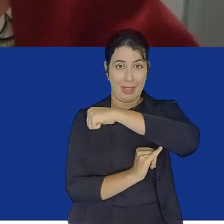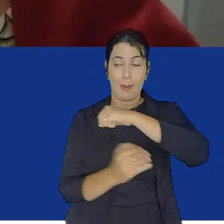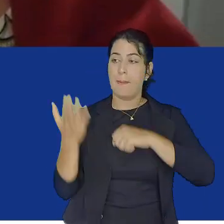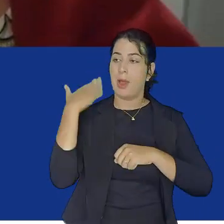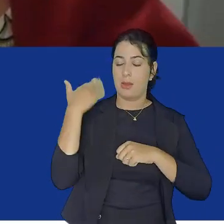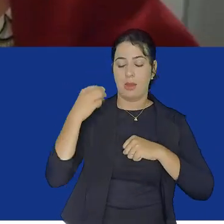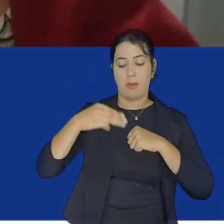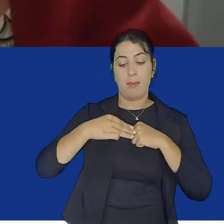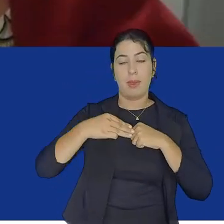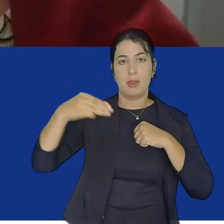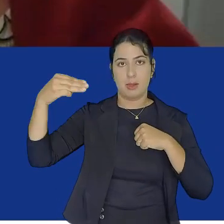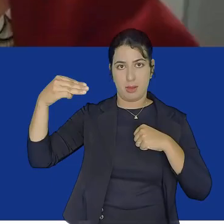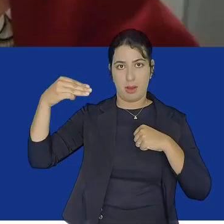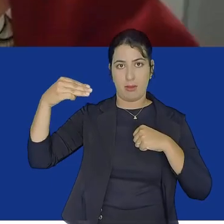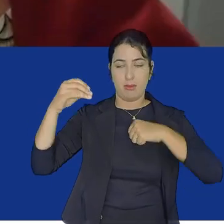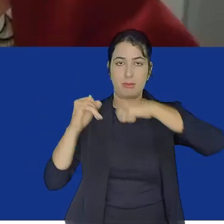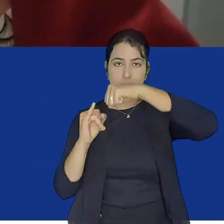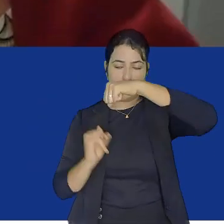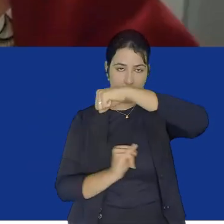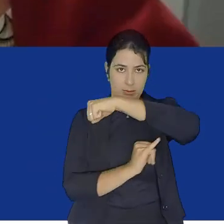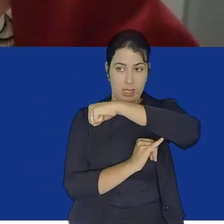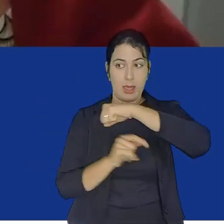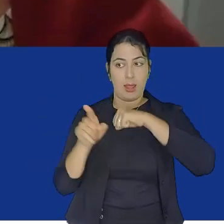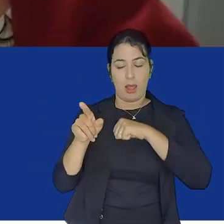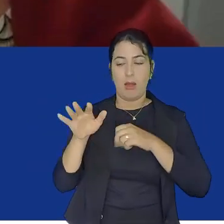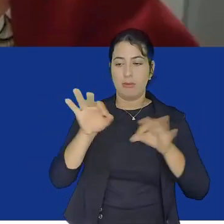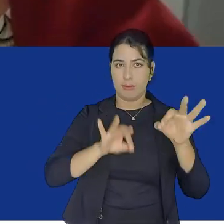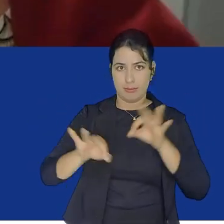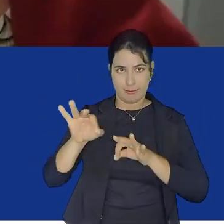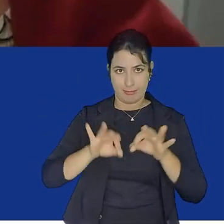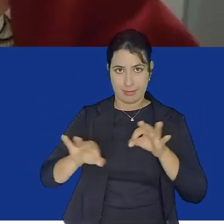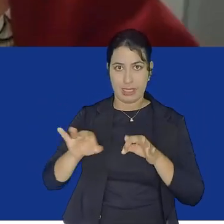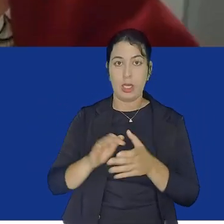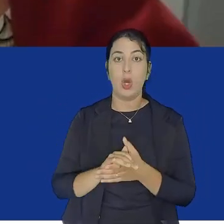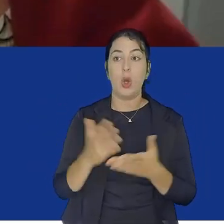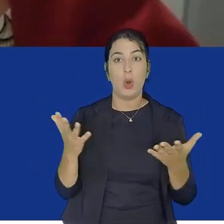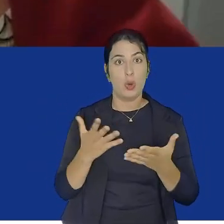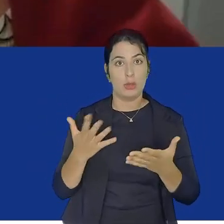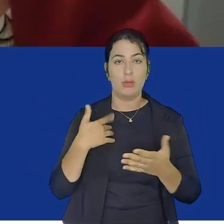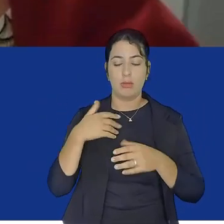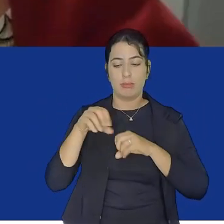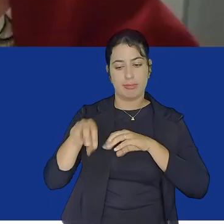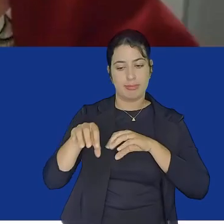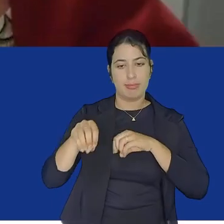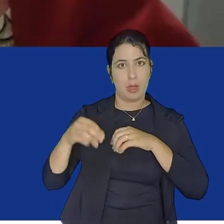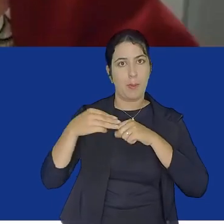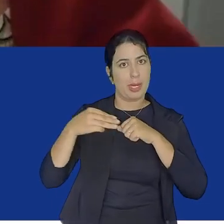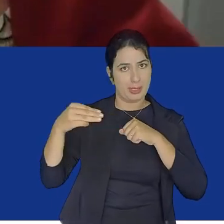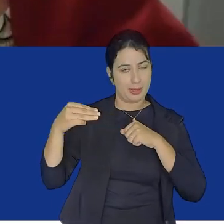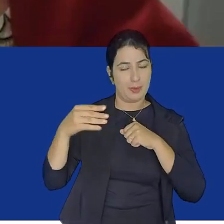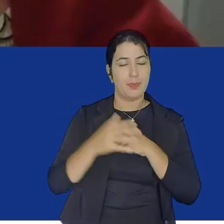né, que eu trabalhei lá e hoje como orientadora de mestrado nessa área de gestão, a